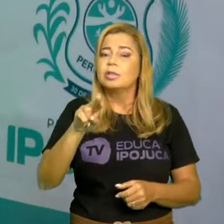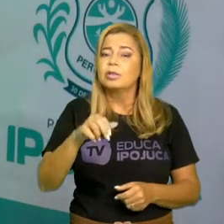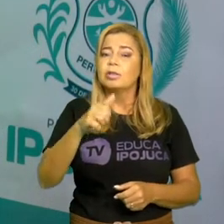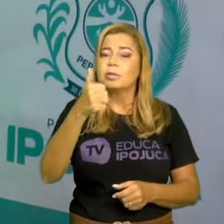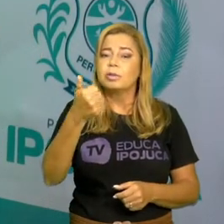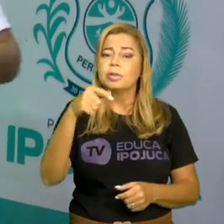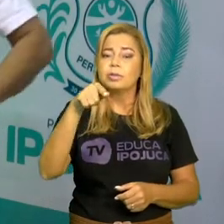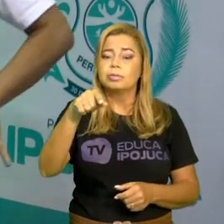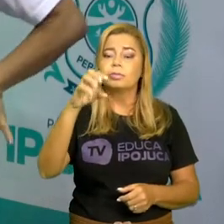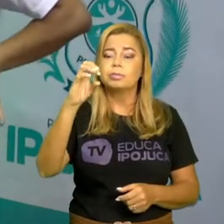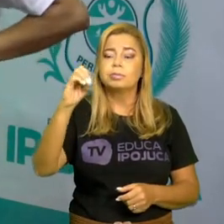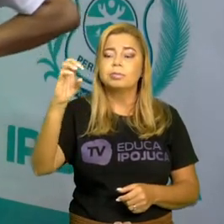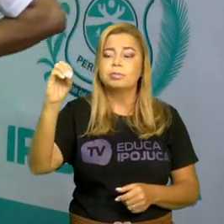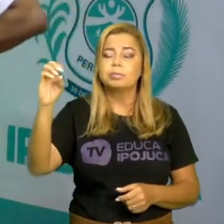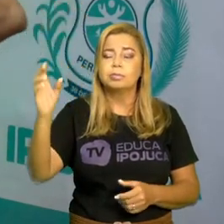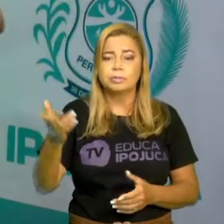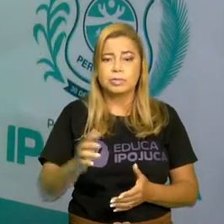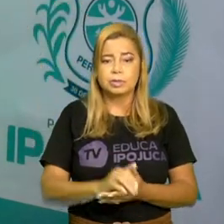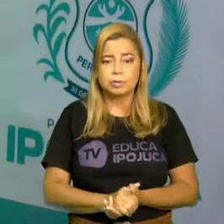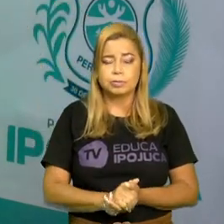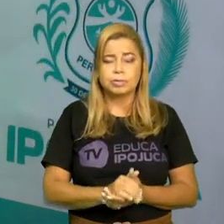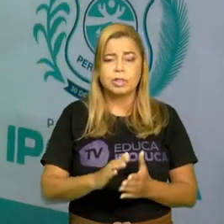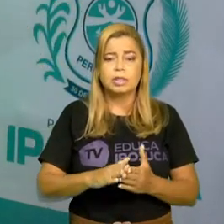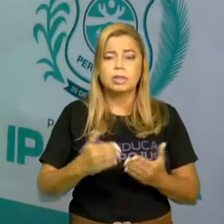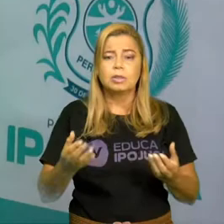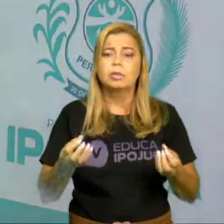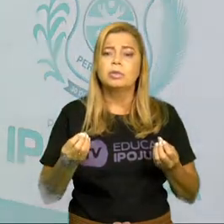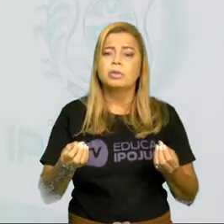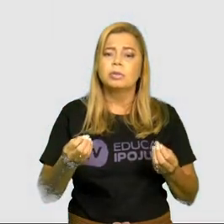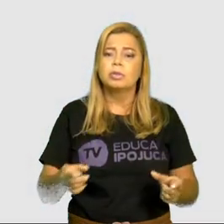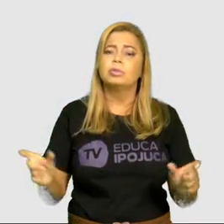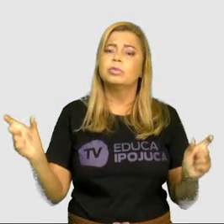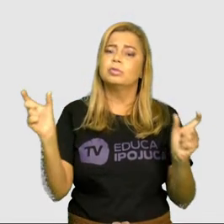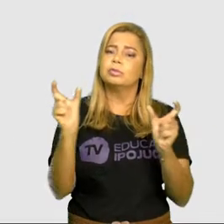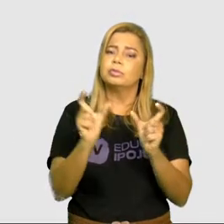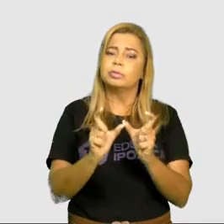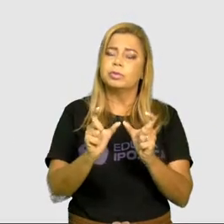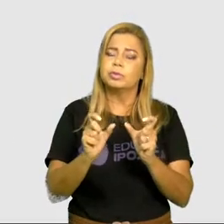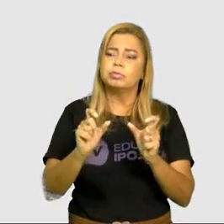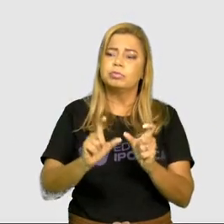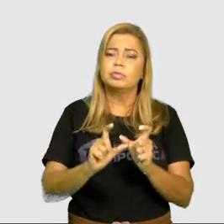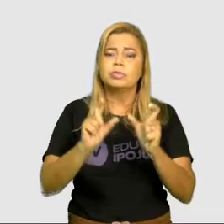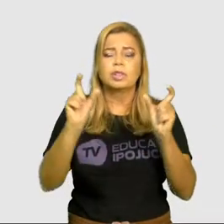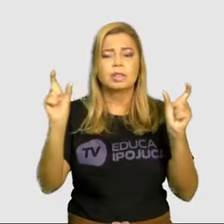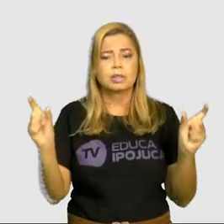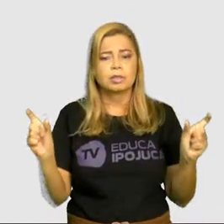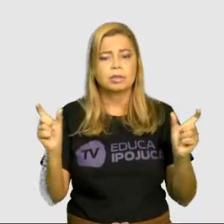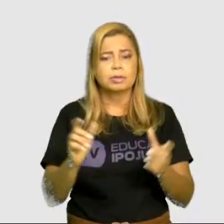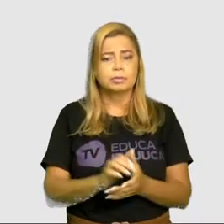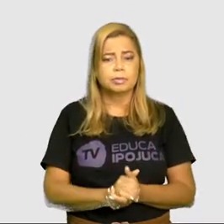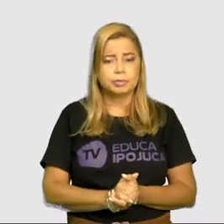compor e decompor se você olhar aqui na nossa telinha Você tem